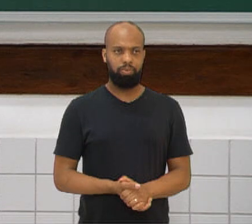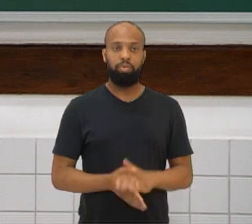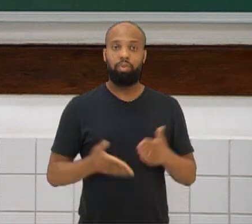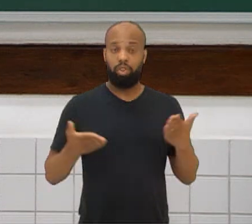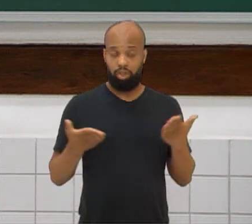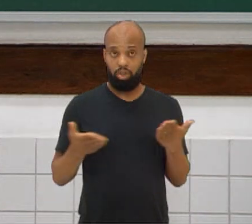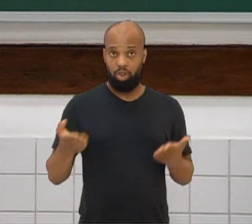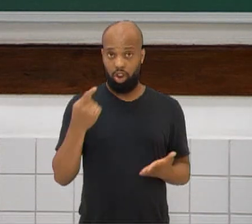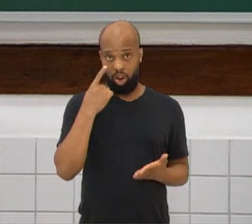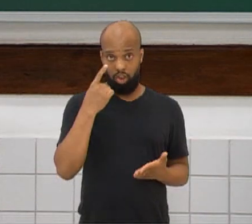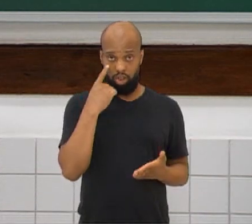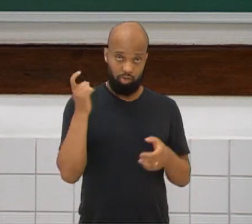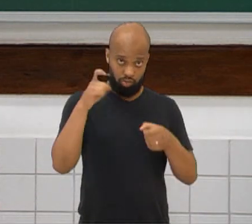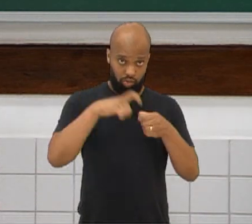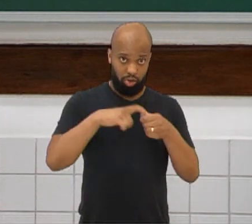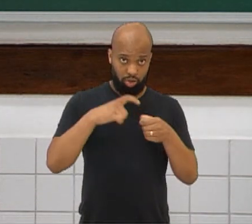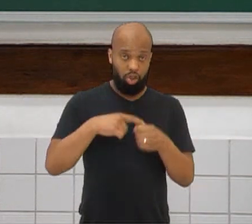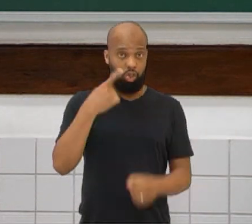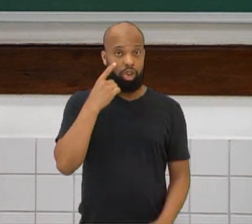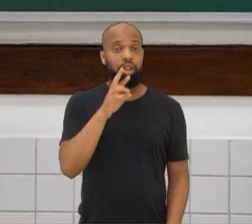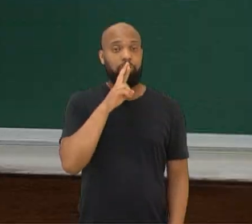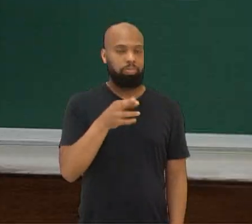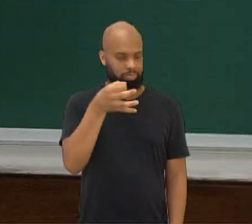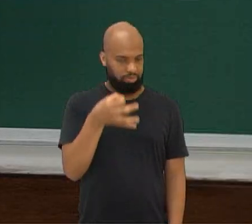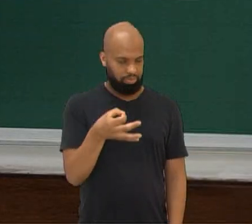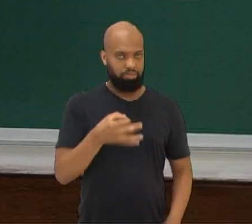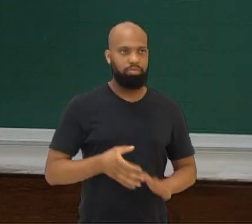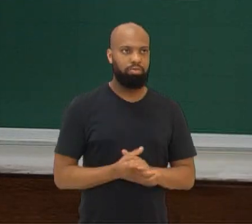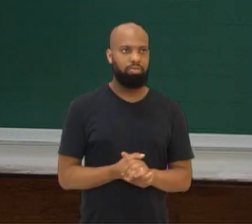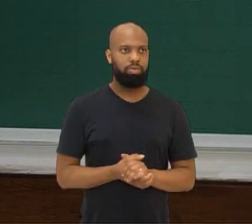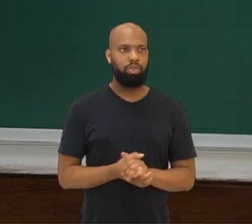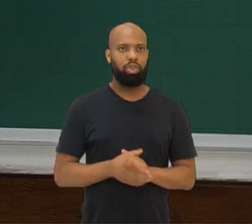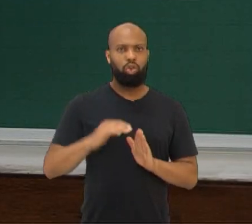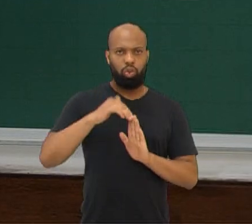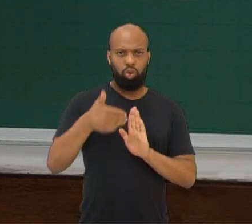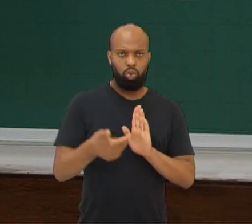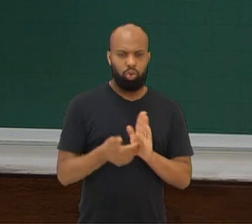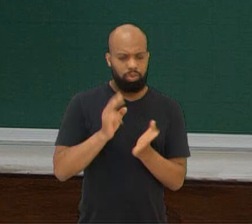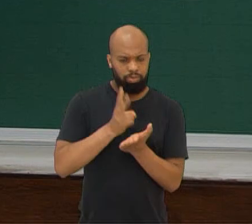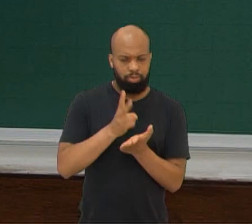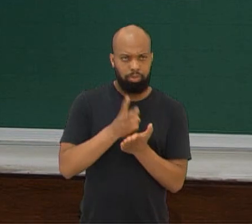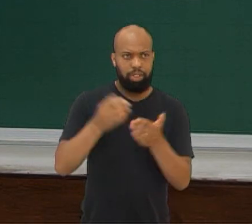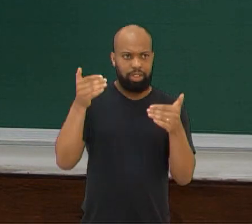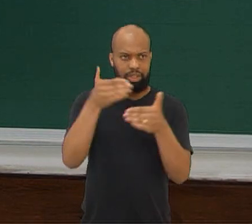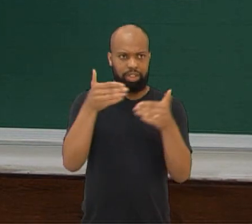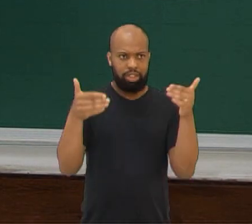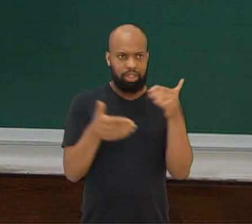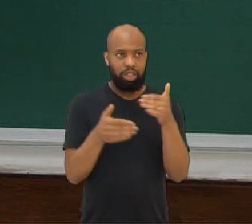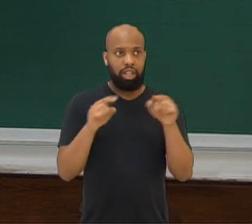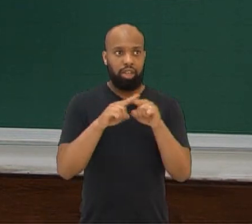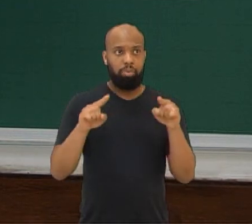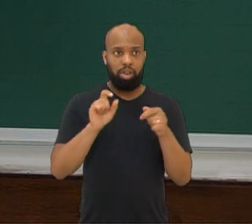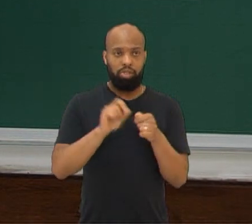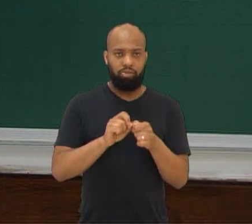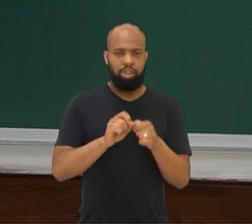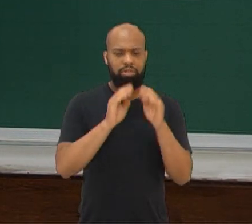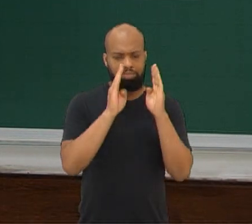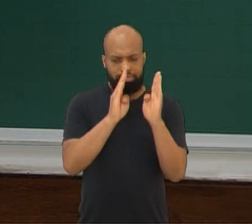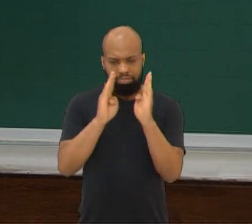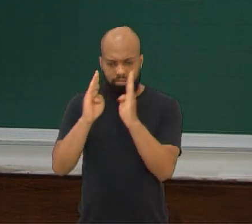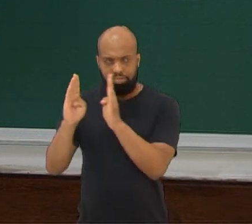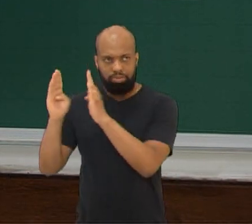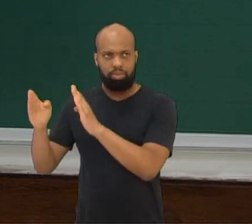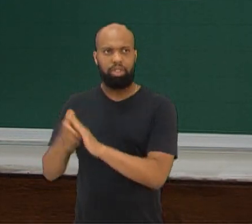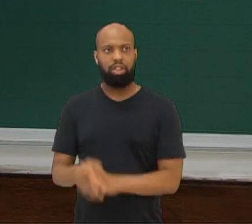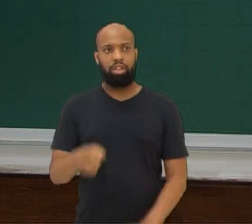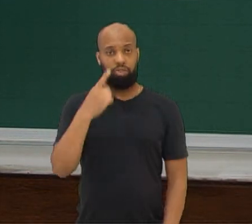Então, voltamos agora com a nossa solução. Ficou tudo aqui no mesmo slide, mas nós vamos fazendo por partes.